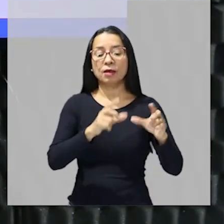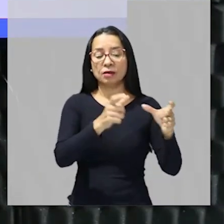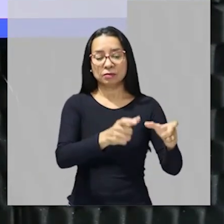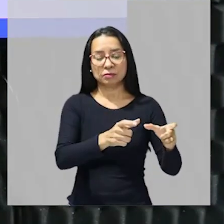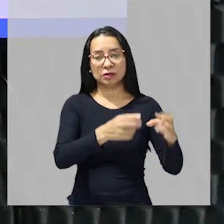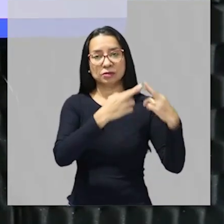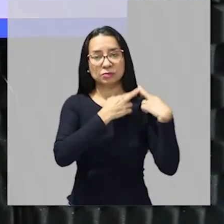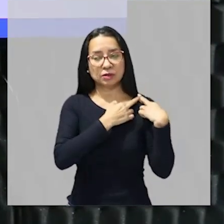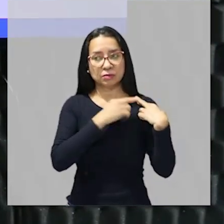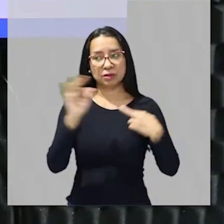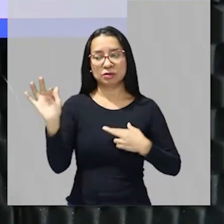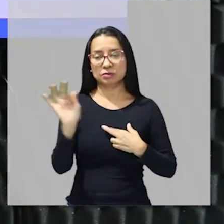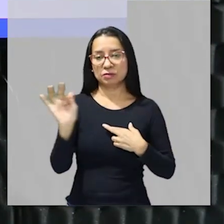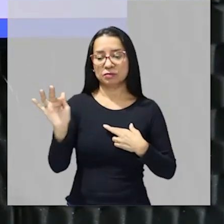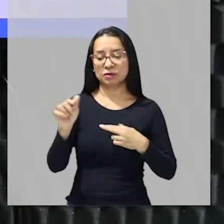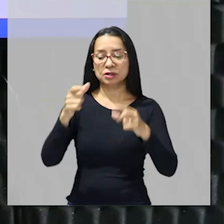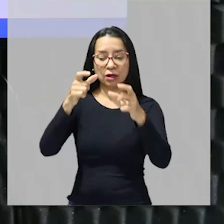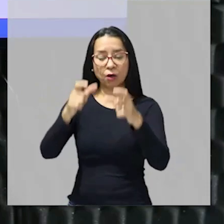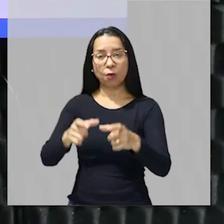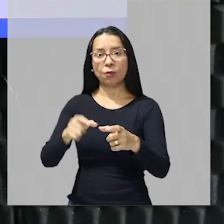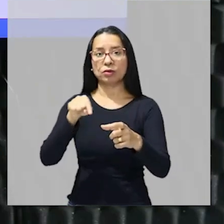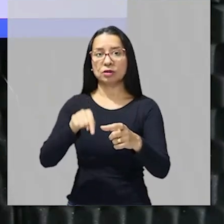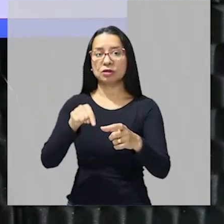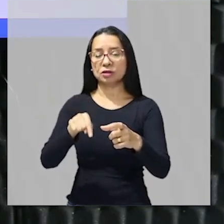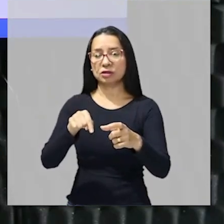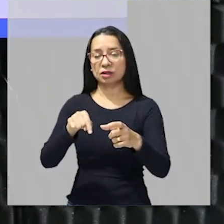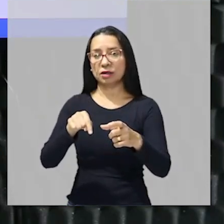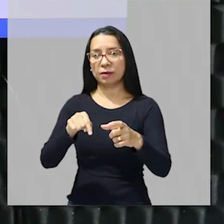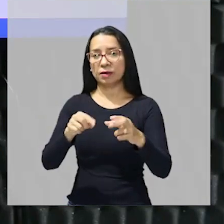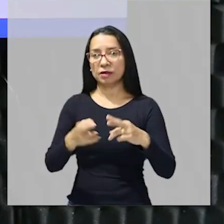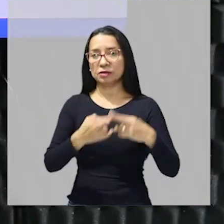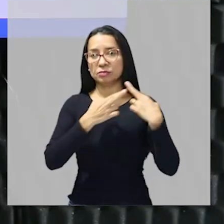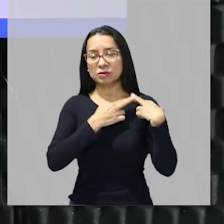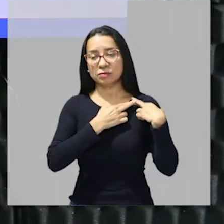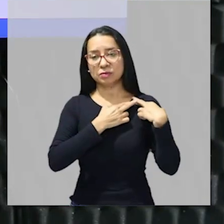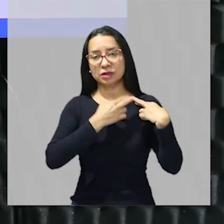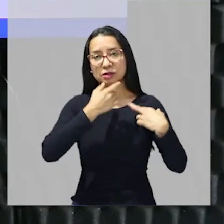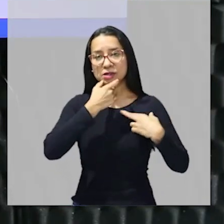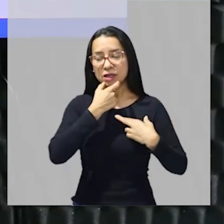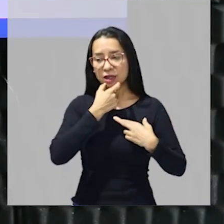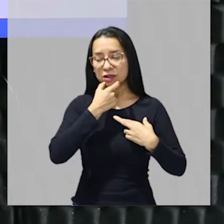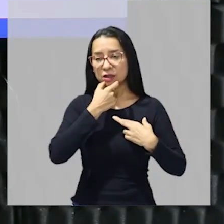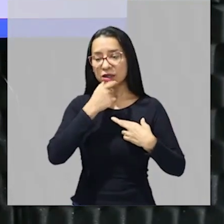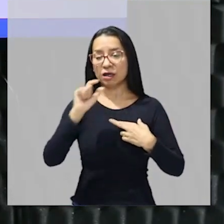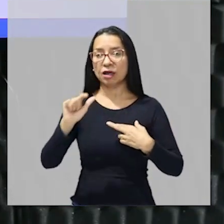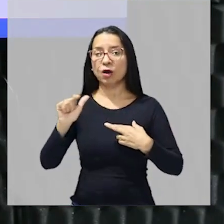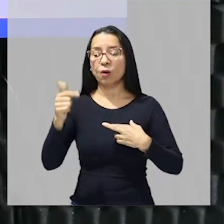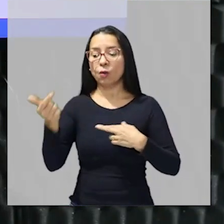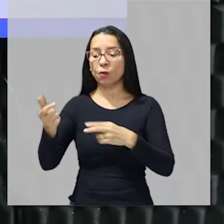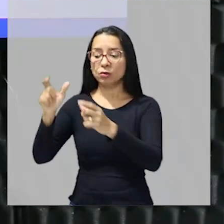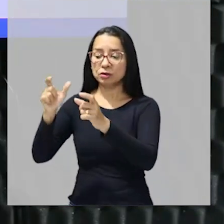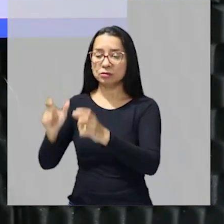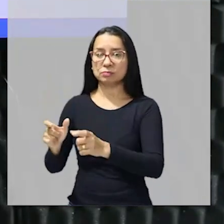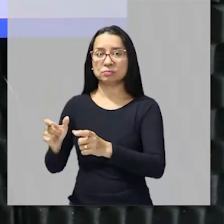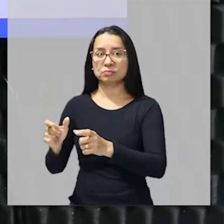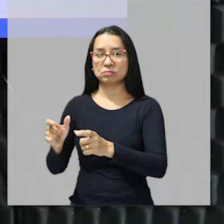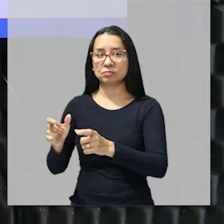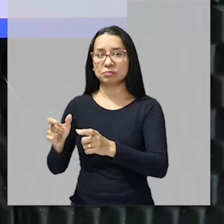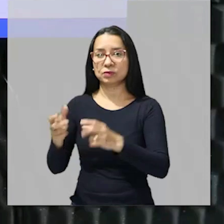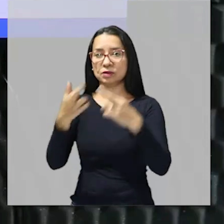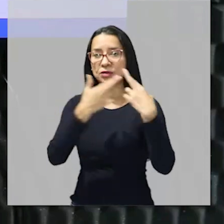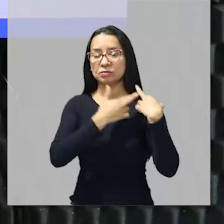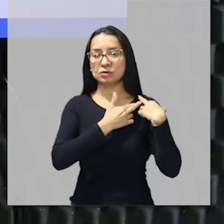França, a outra área de influência ficaria sob a responsabilidade da Inglaterra, a outra área de influência ficaria